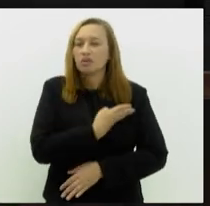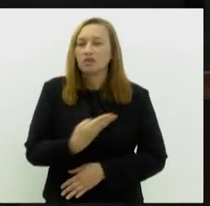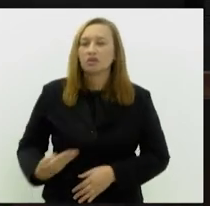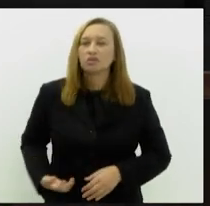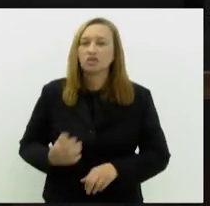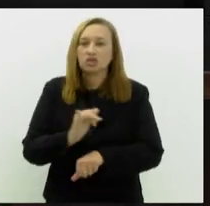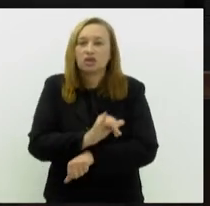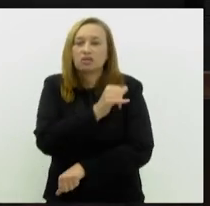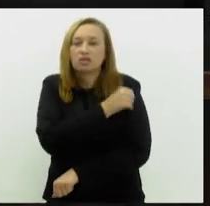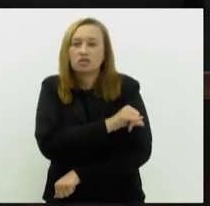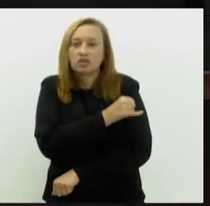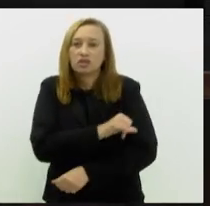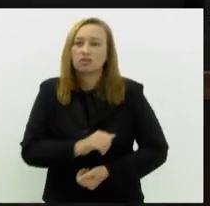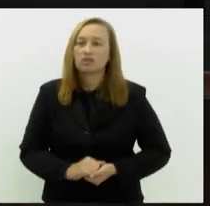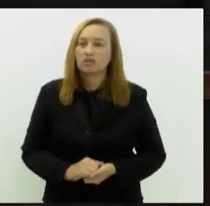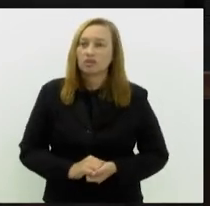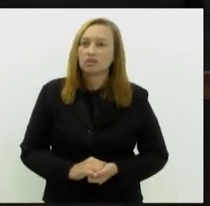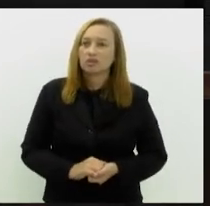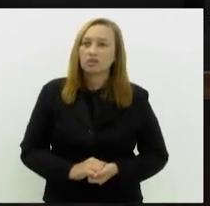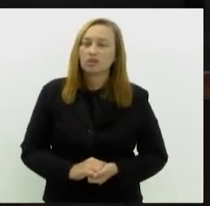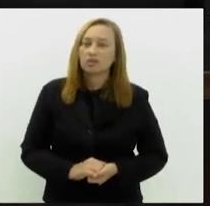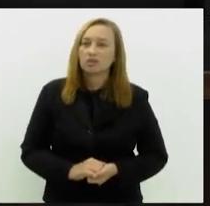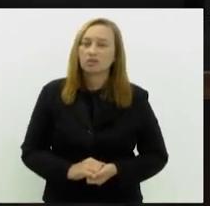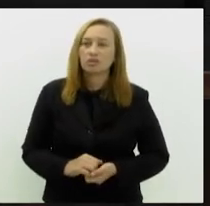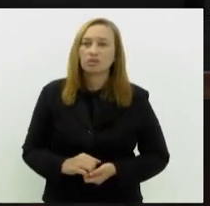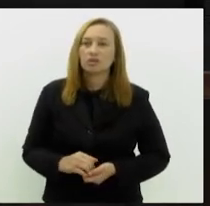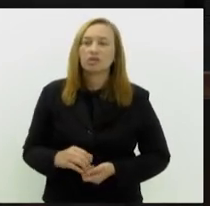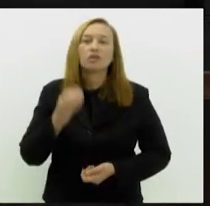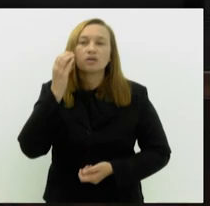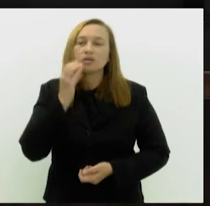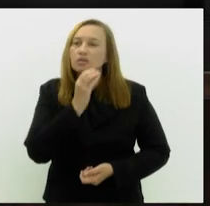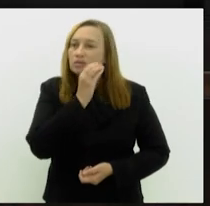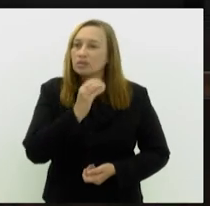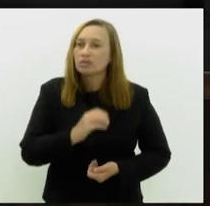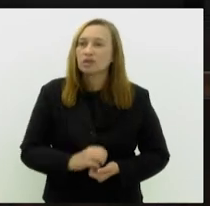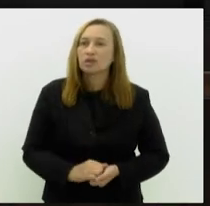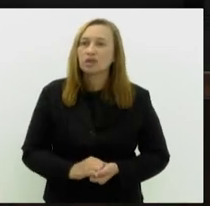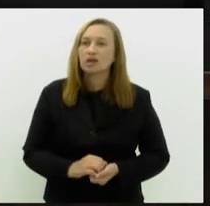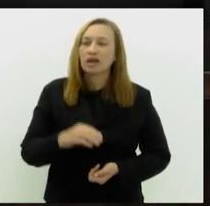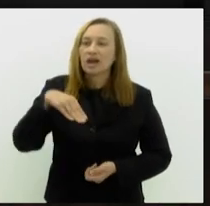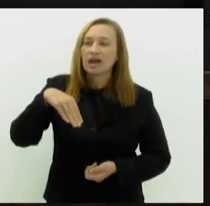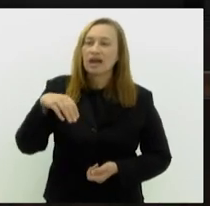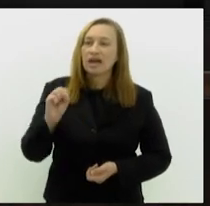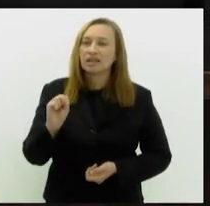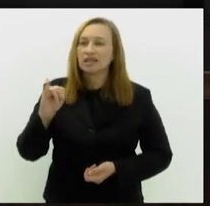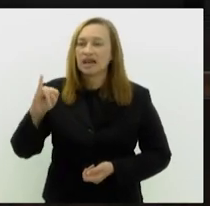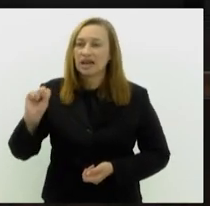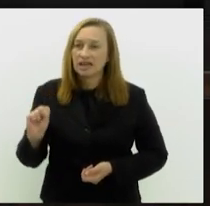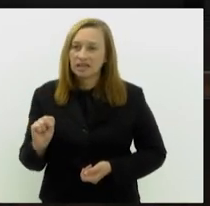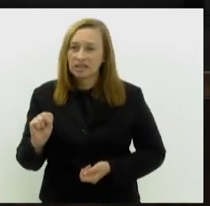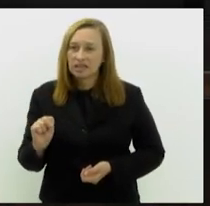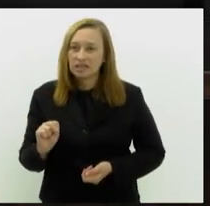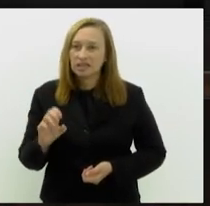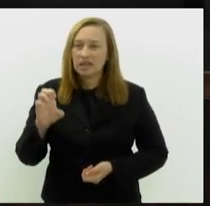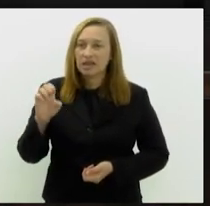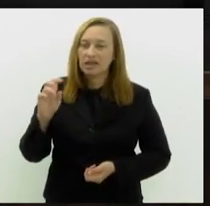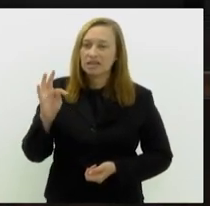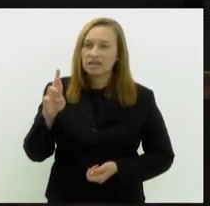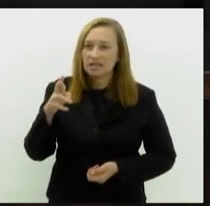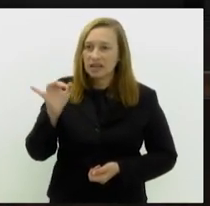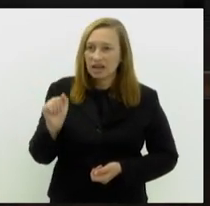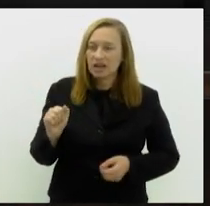senhor governador do estado do Rio de Janeiro, o senhor Cláudio Castro, a canalização dos canais Real, Estrela e Michele